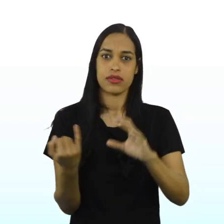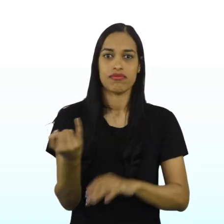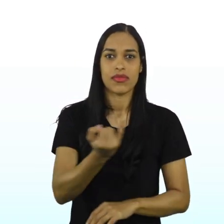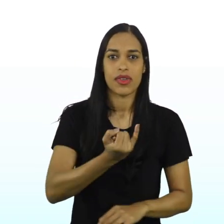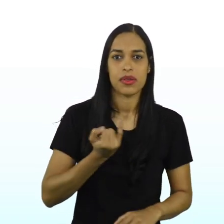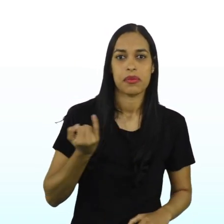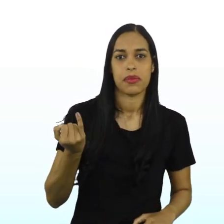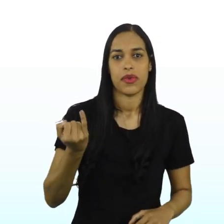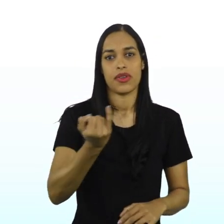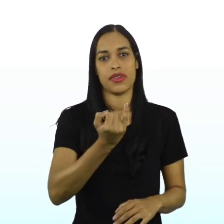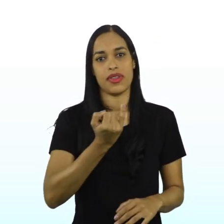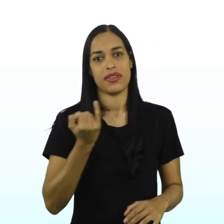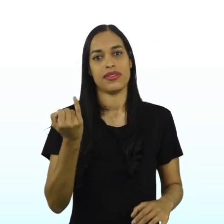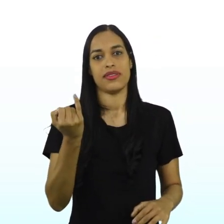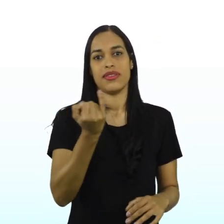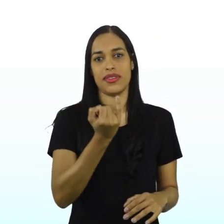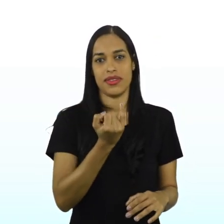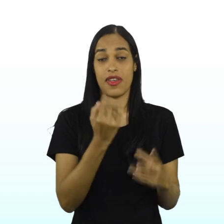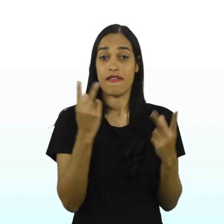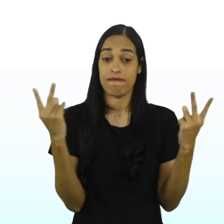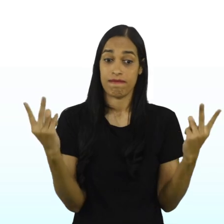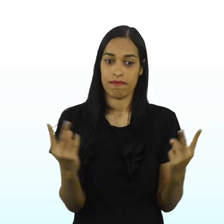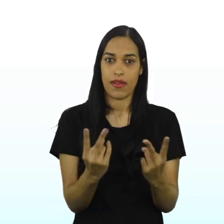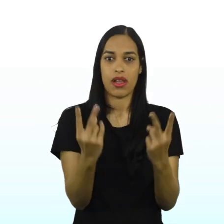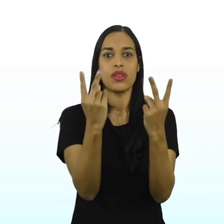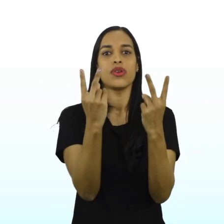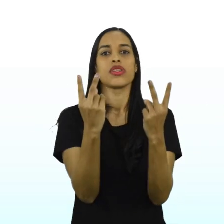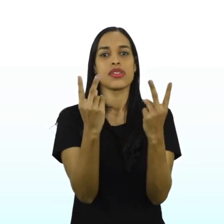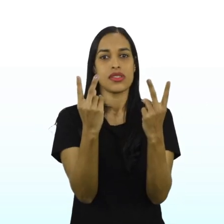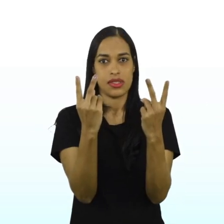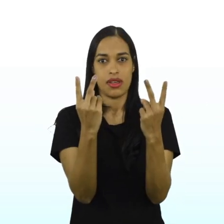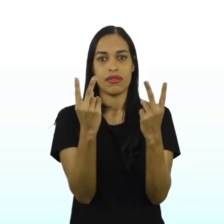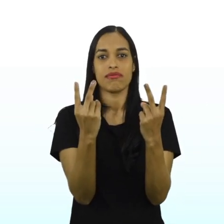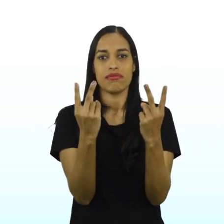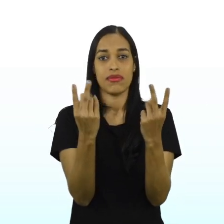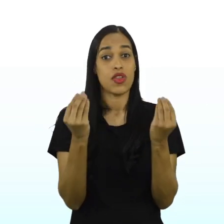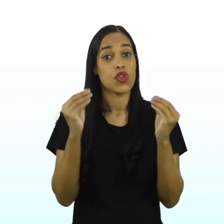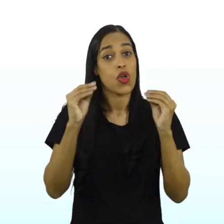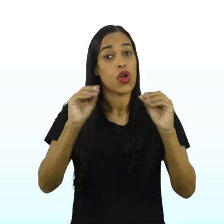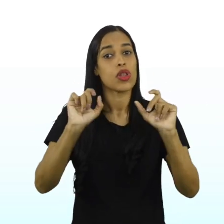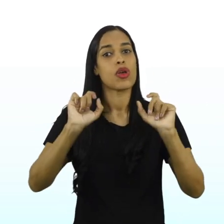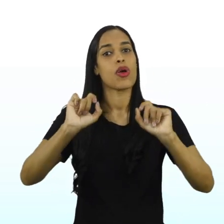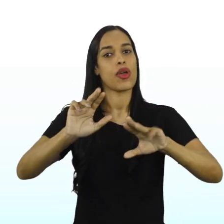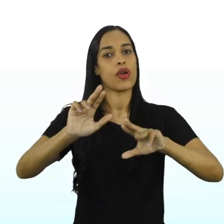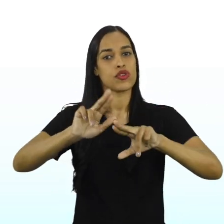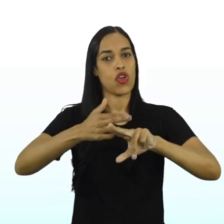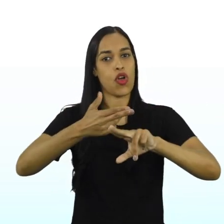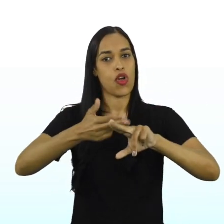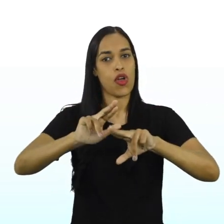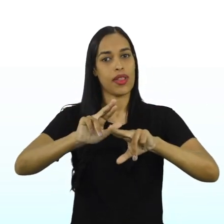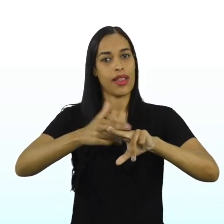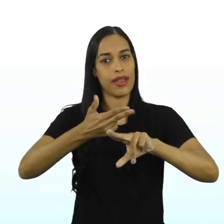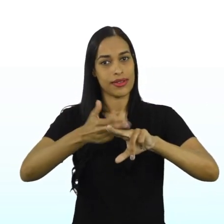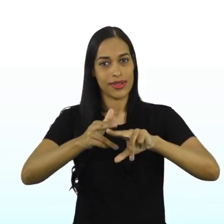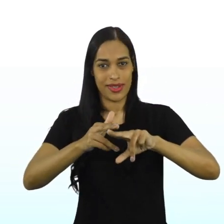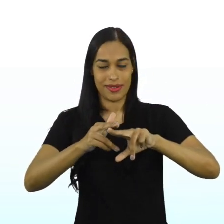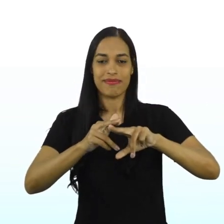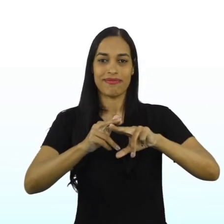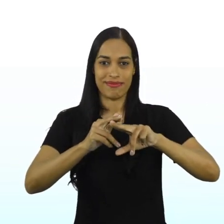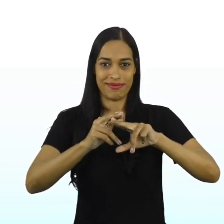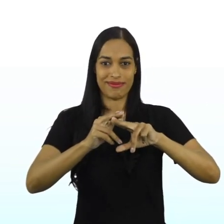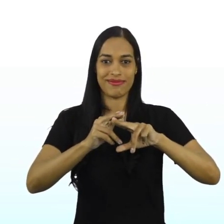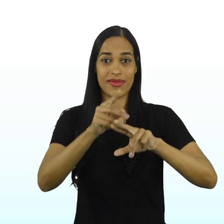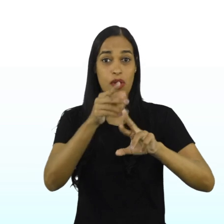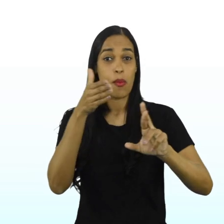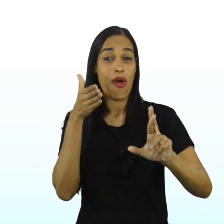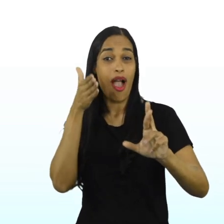lá. Veja que ele valoriza a imagem aí. Ele coloca o chocolate no centro do texto. Como eu falei, ele está